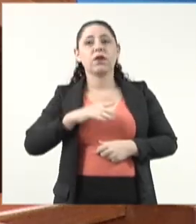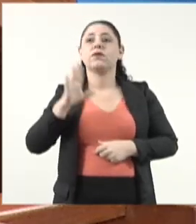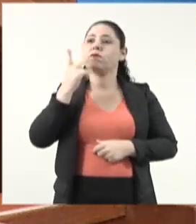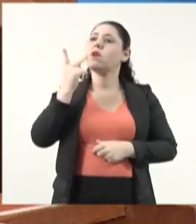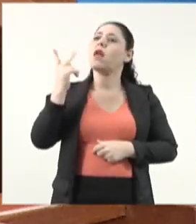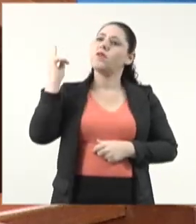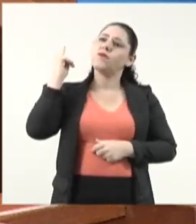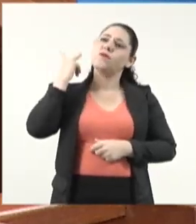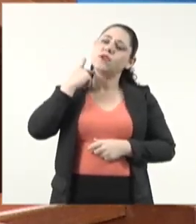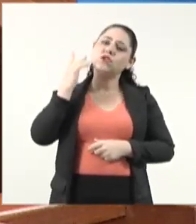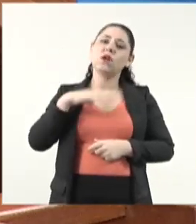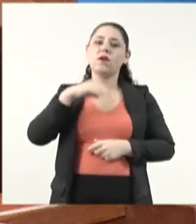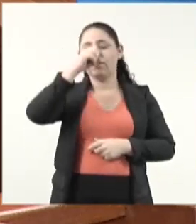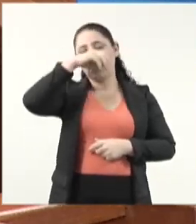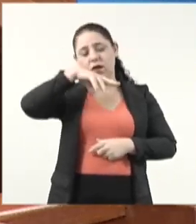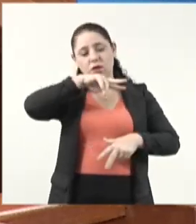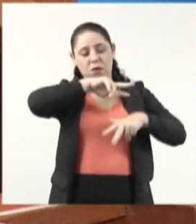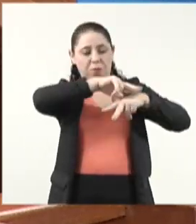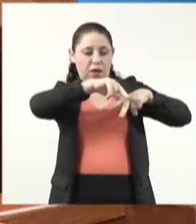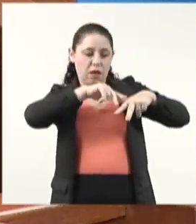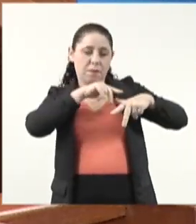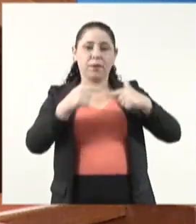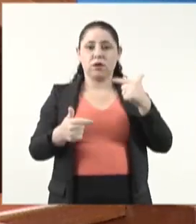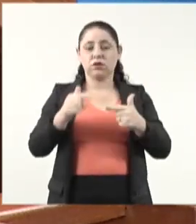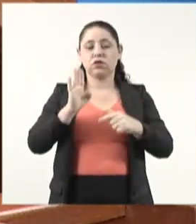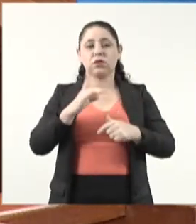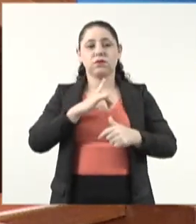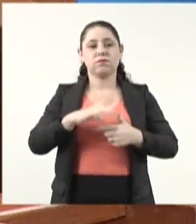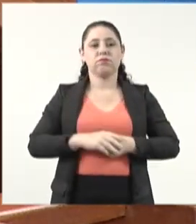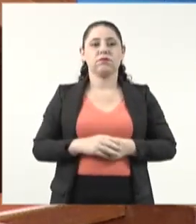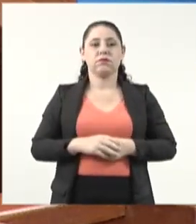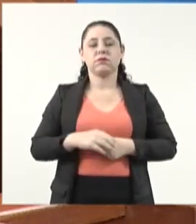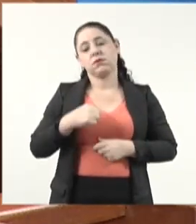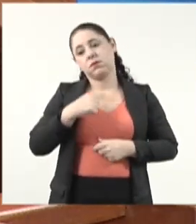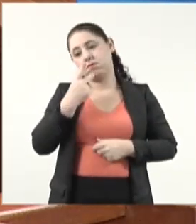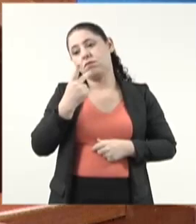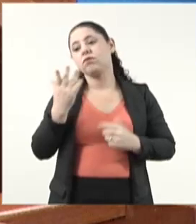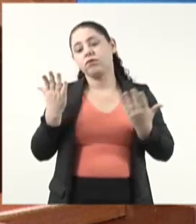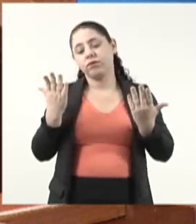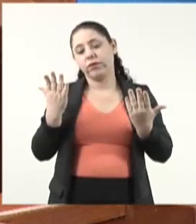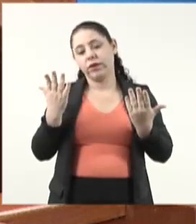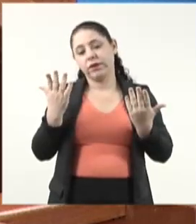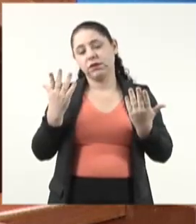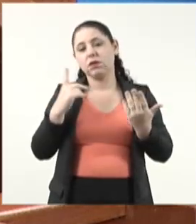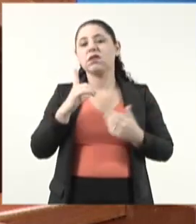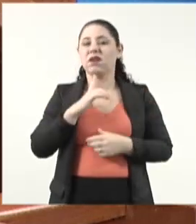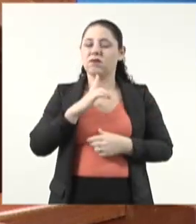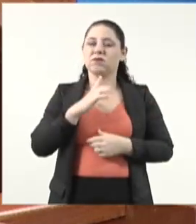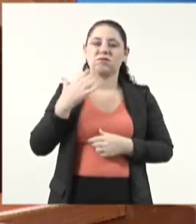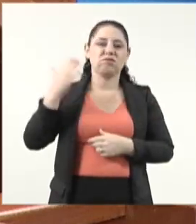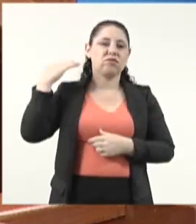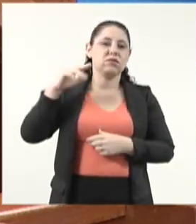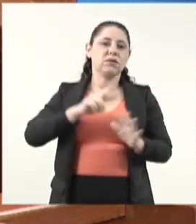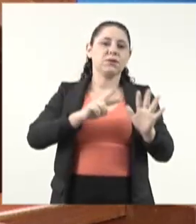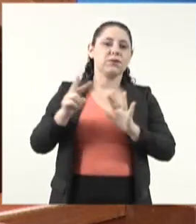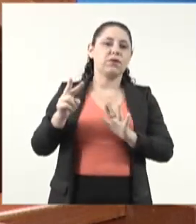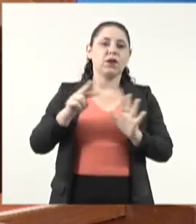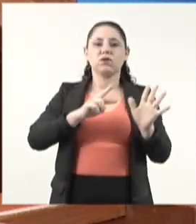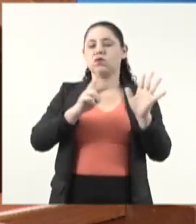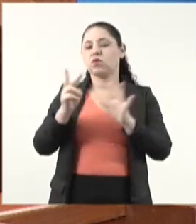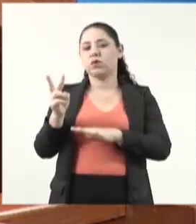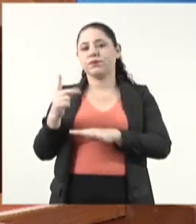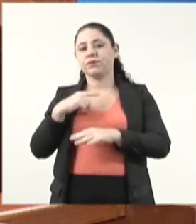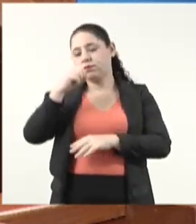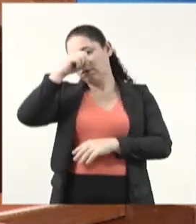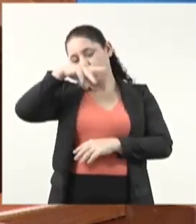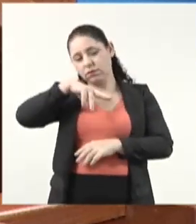enfim, vítimas da violência política de gênero. Particularmente, quero dizer que sofri recentemente, há 2 semanas,